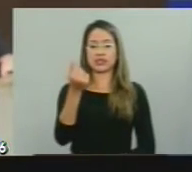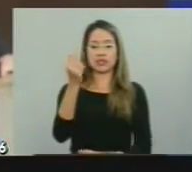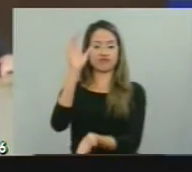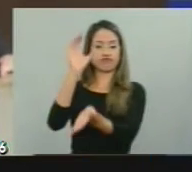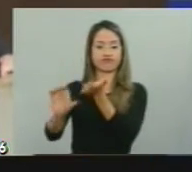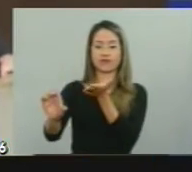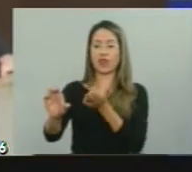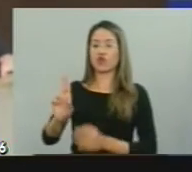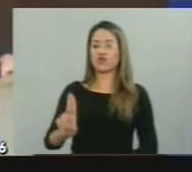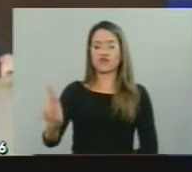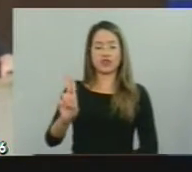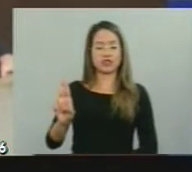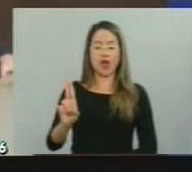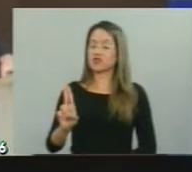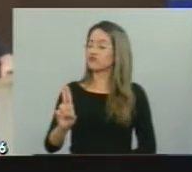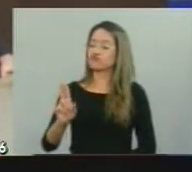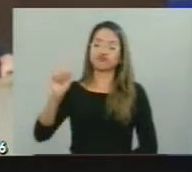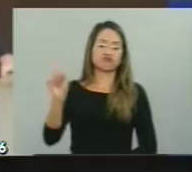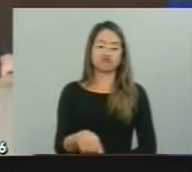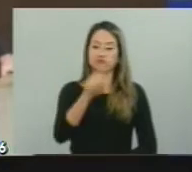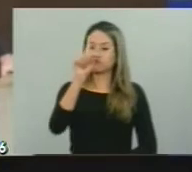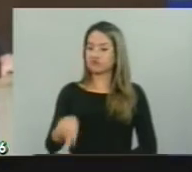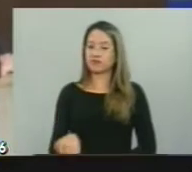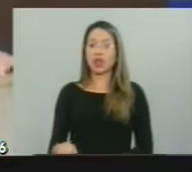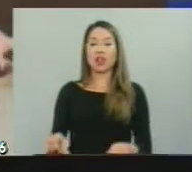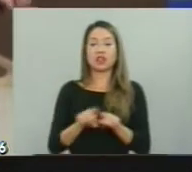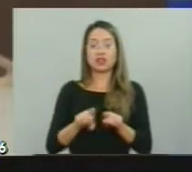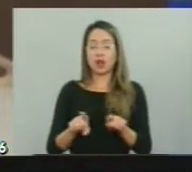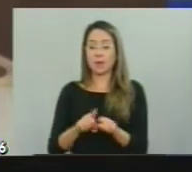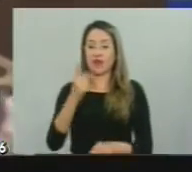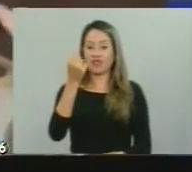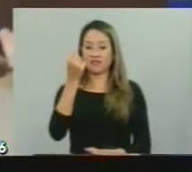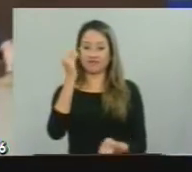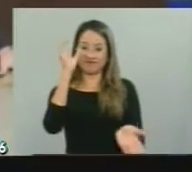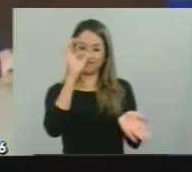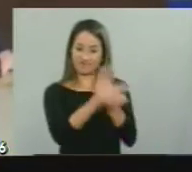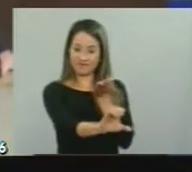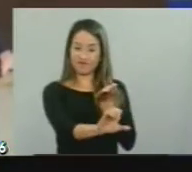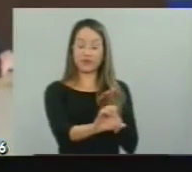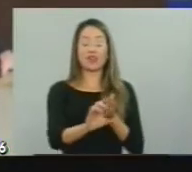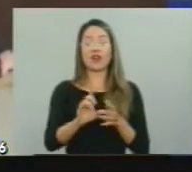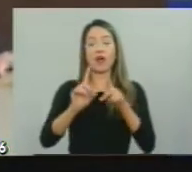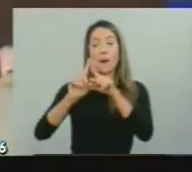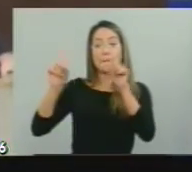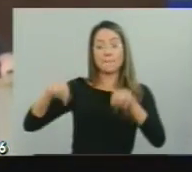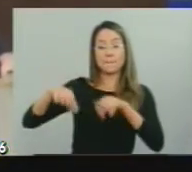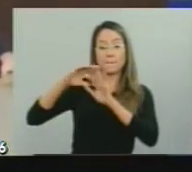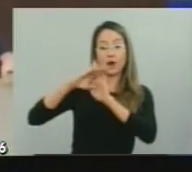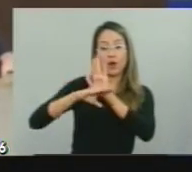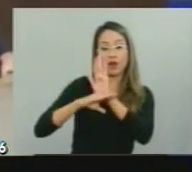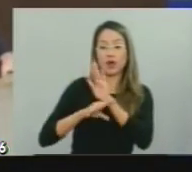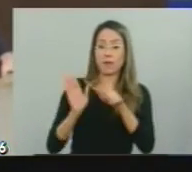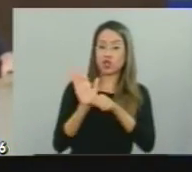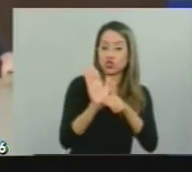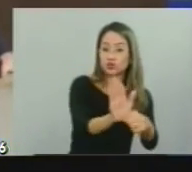do Programa Nacional de Combate ao Analfabetismo, o congelamento de